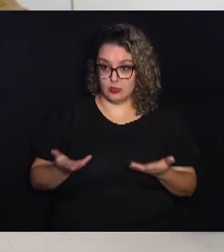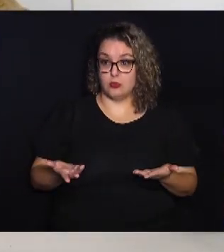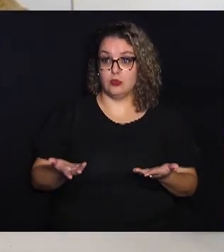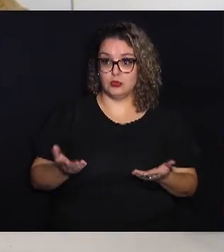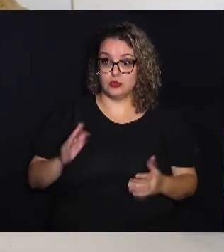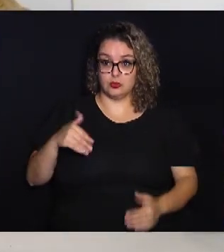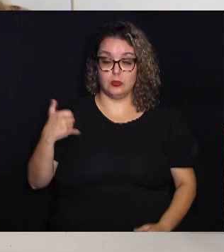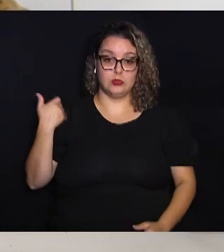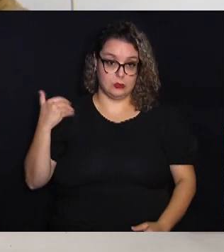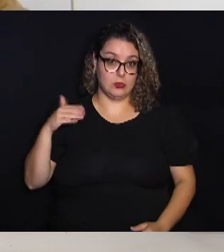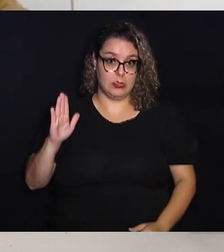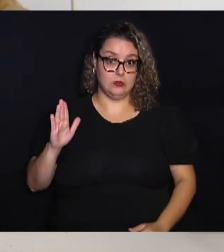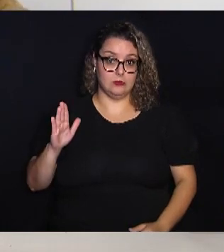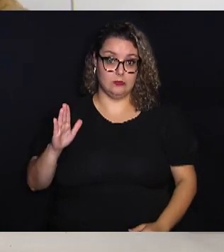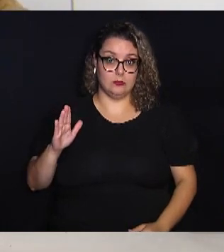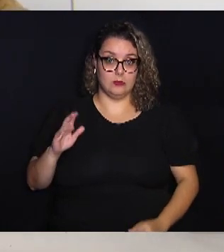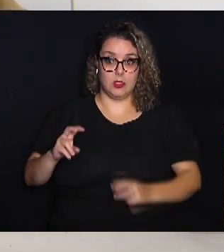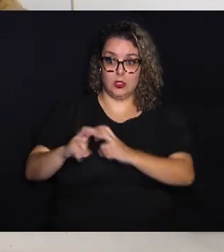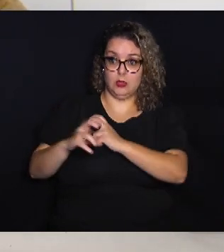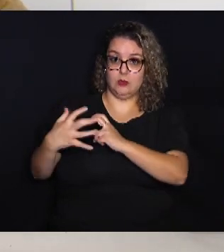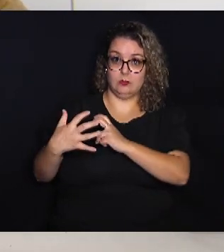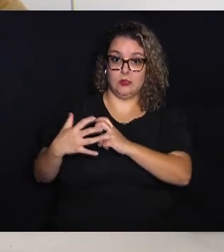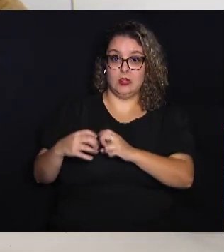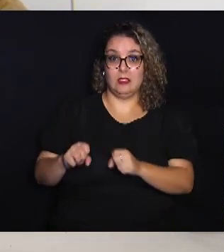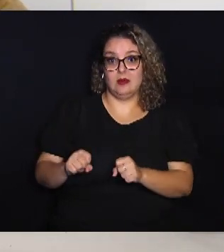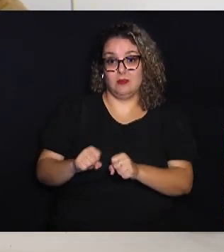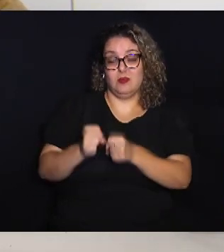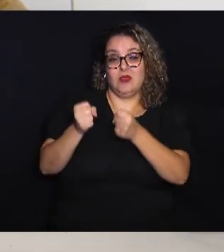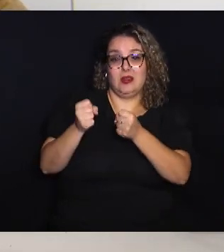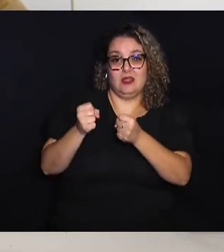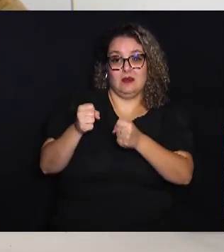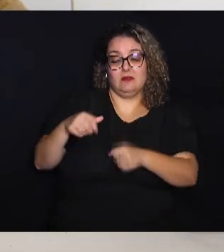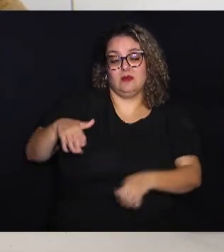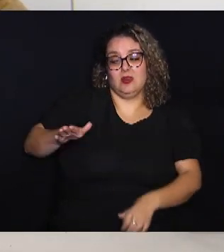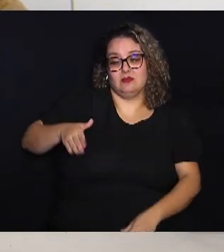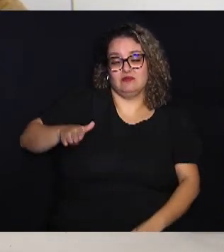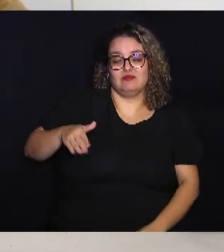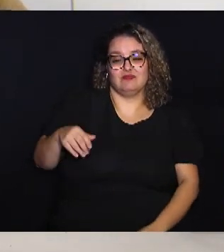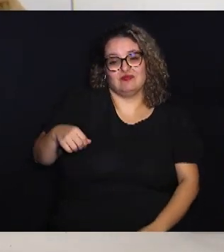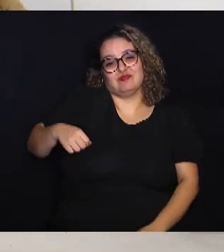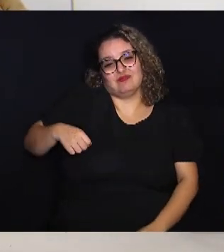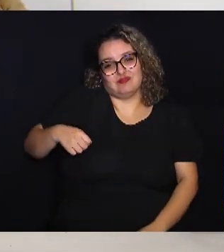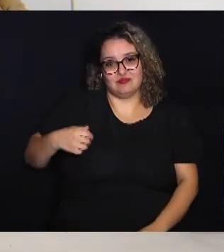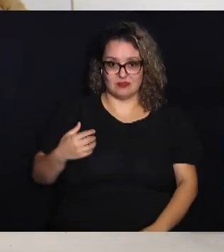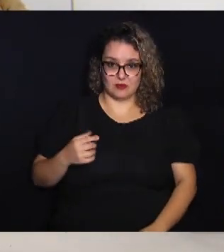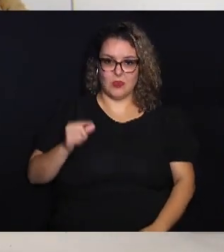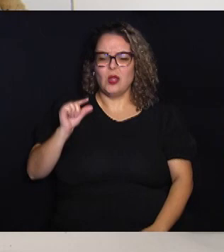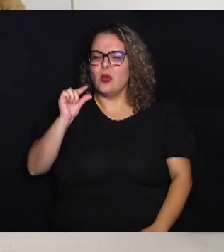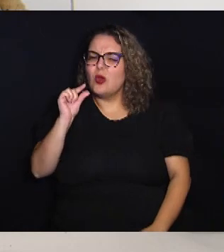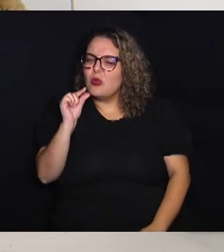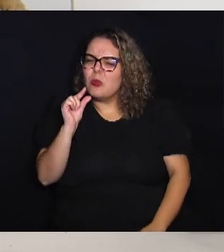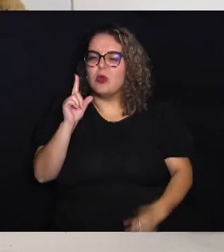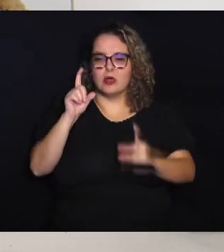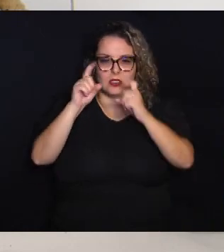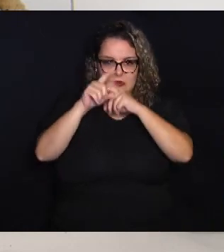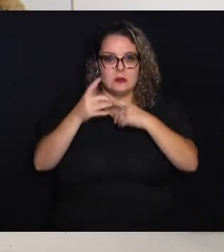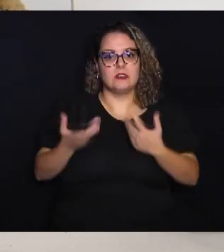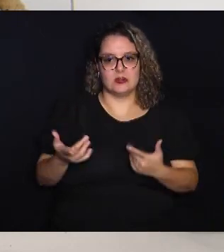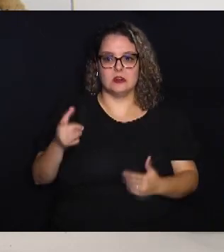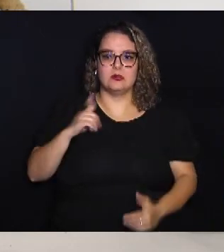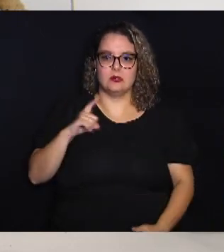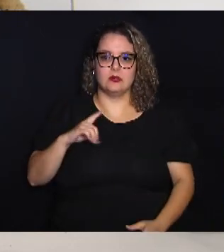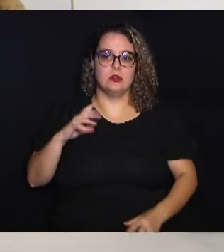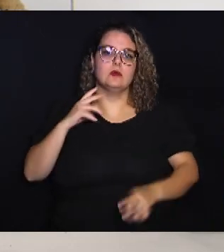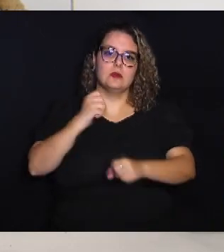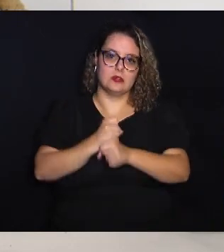né? E radiografando, a gente descobriu uma fratura na asa dela. Uma fratura de baixa complexidade, né? Então